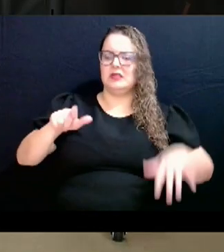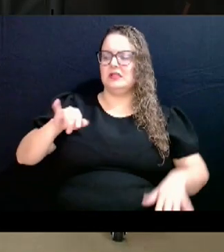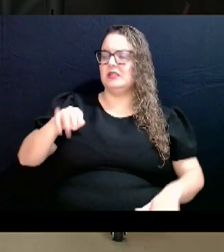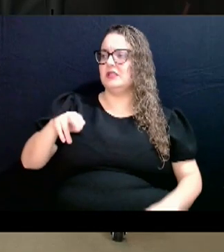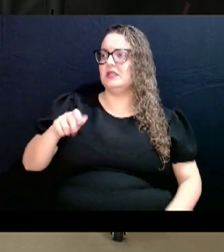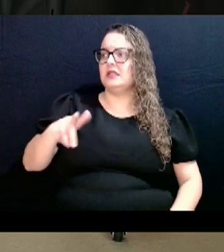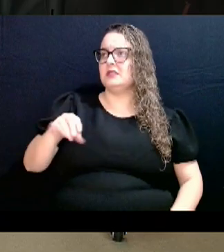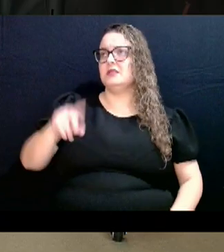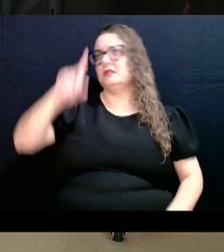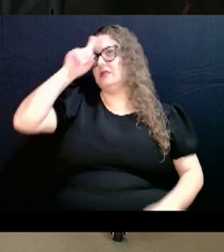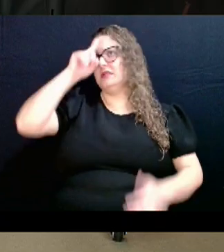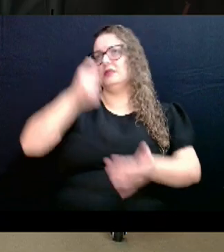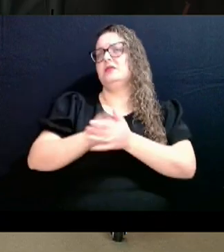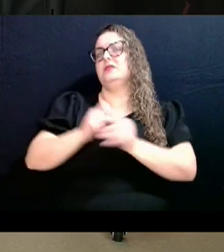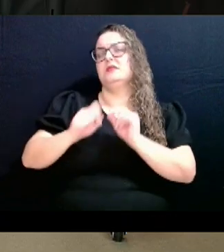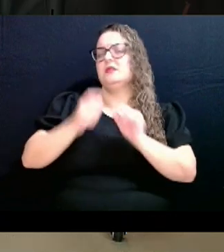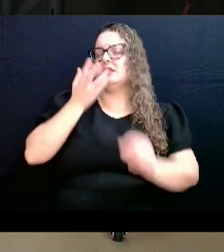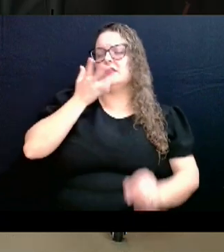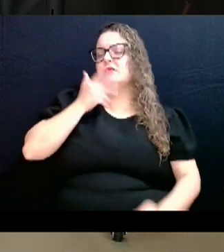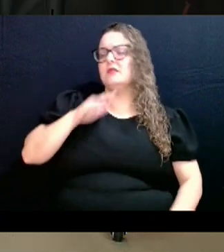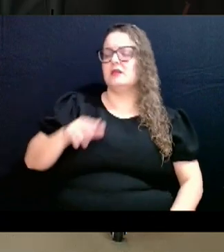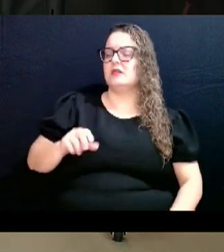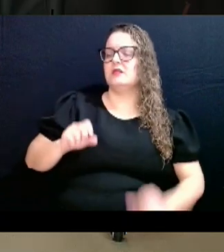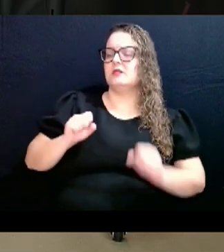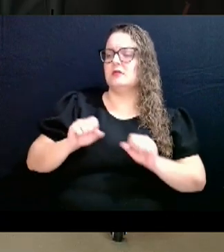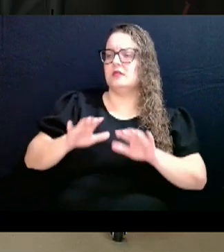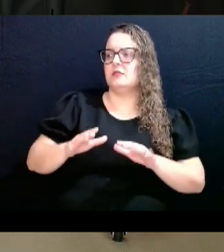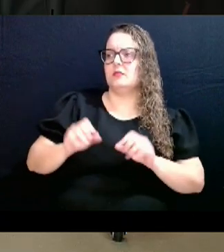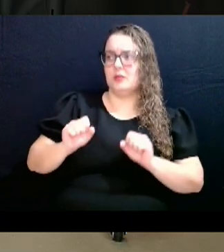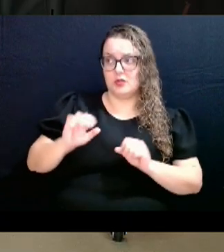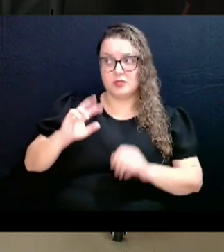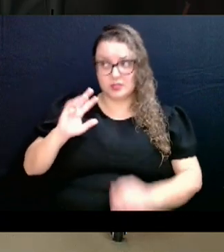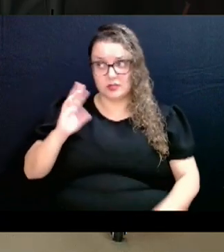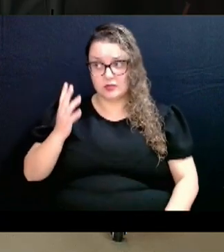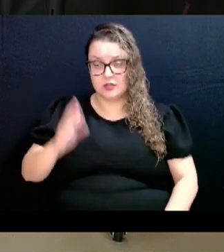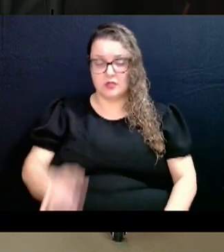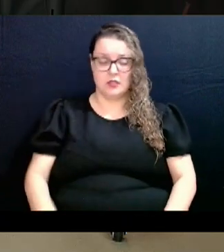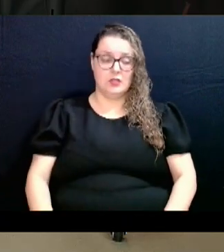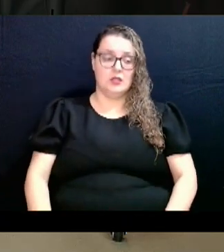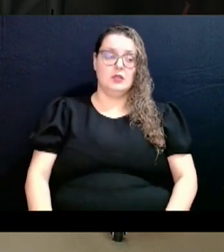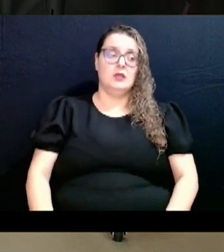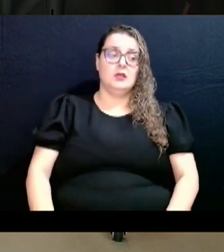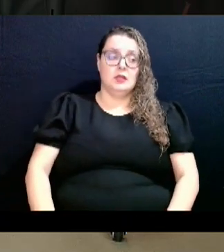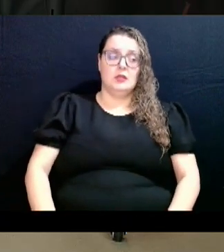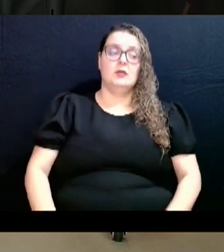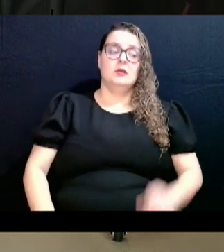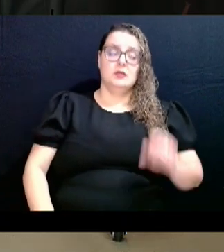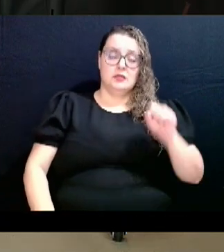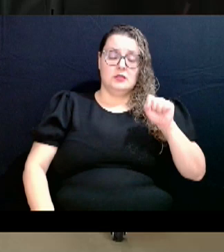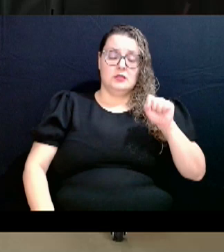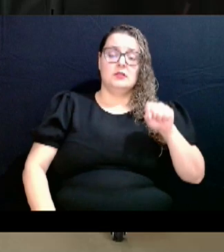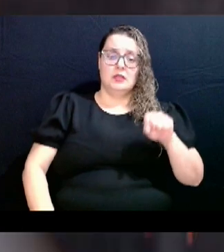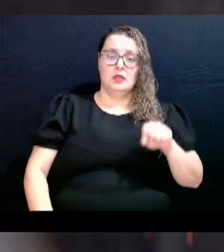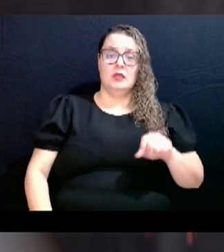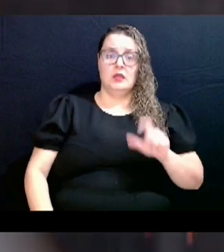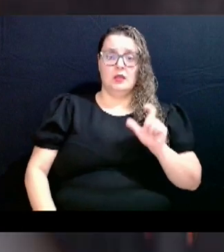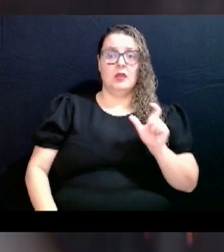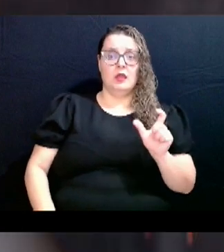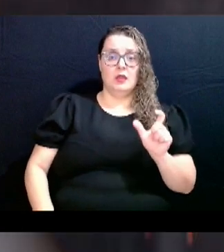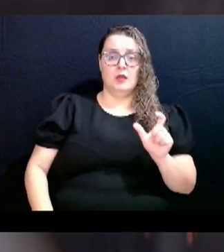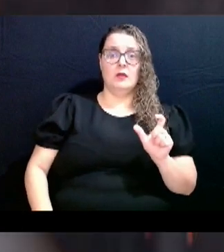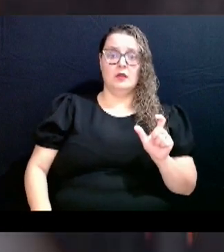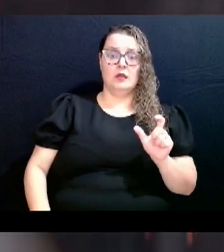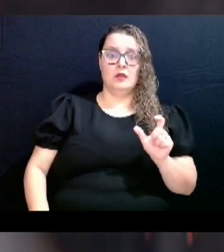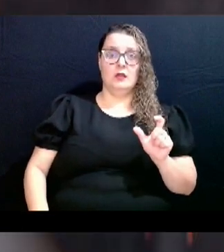ficar, ela pode causar. Sim, é um tema muito interessante e que realmente a gente vê bastante